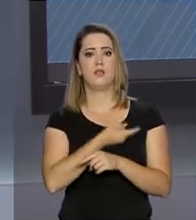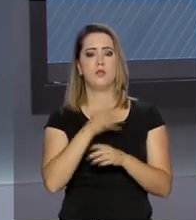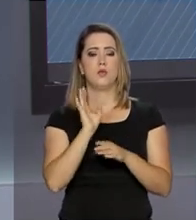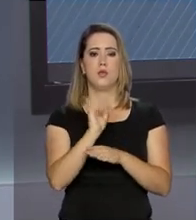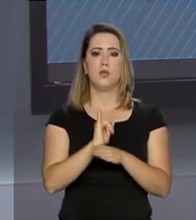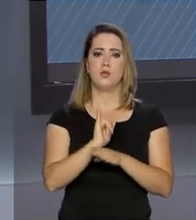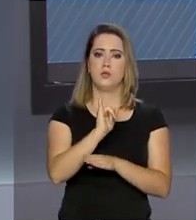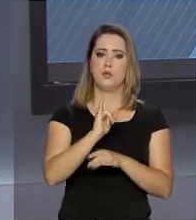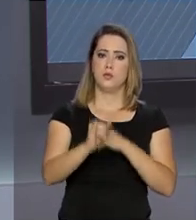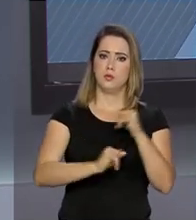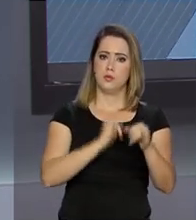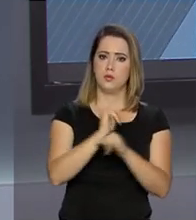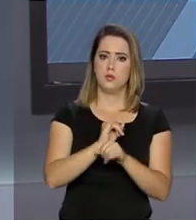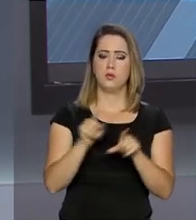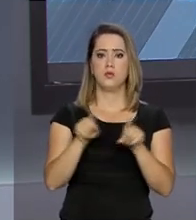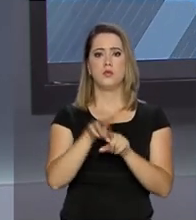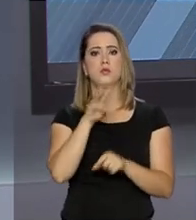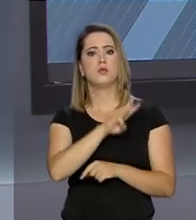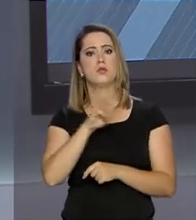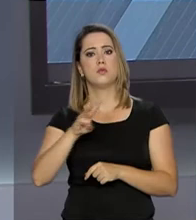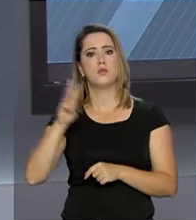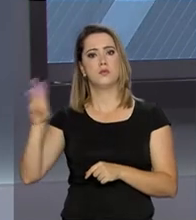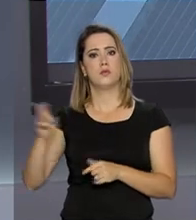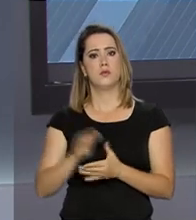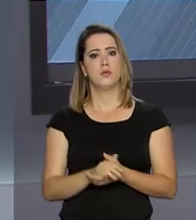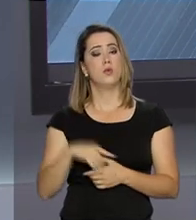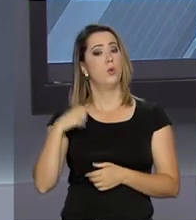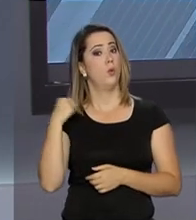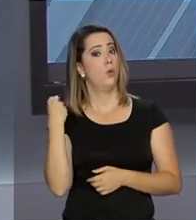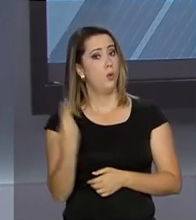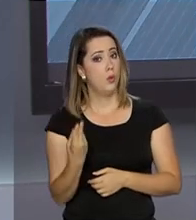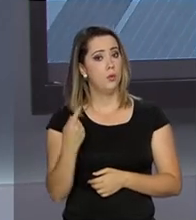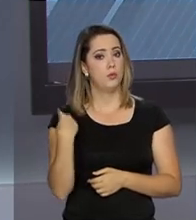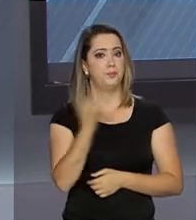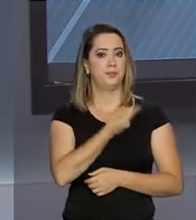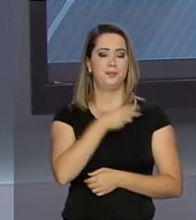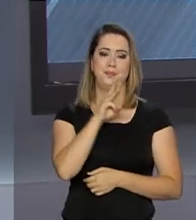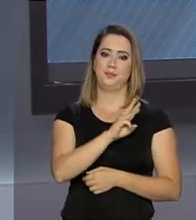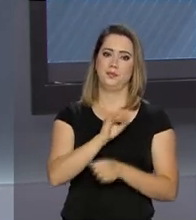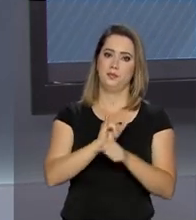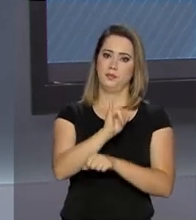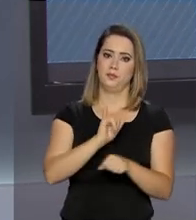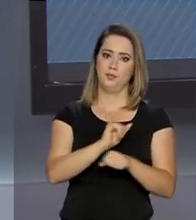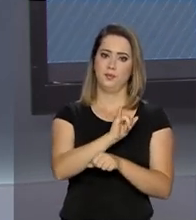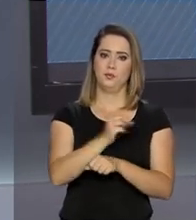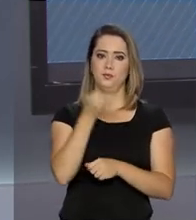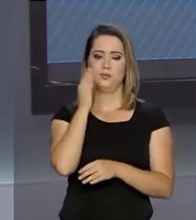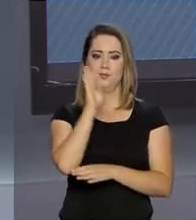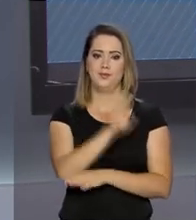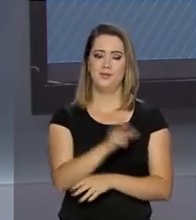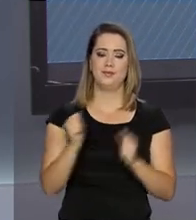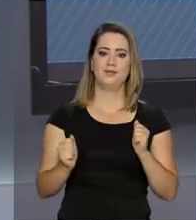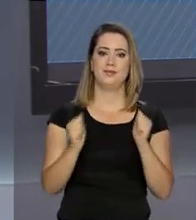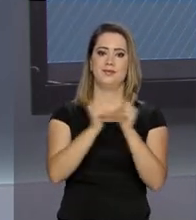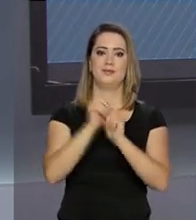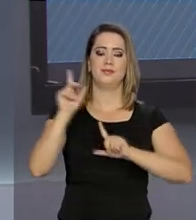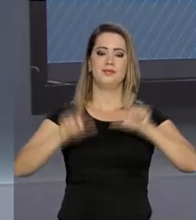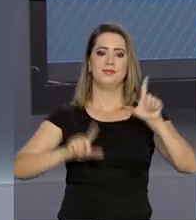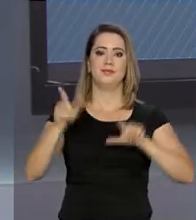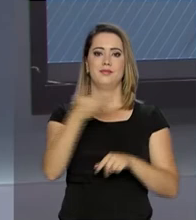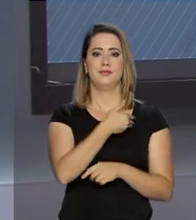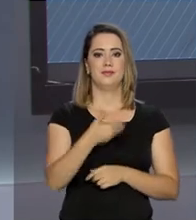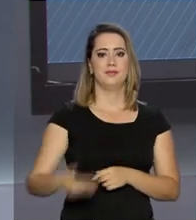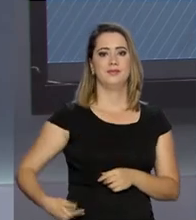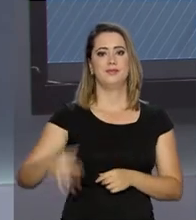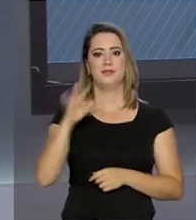programação pela internet no site da npr ou em nosso canal no youtube uma boa tarde pra você continue com a gente na